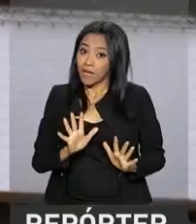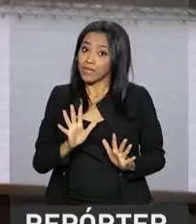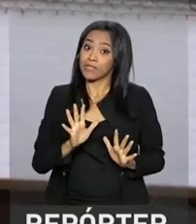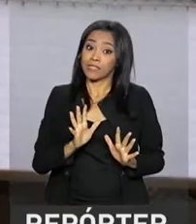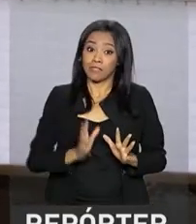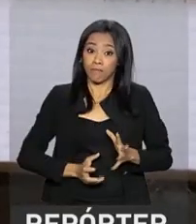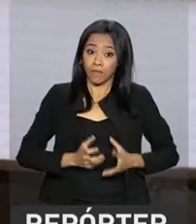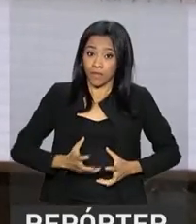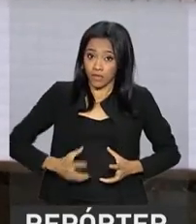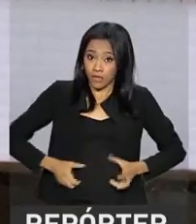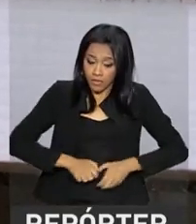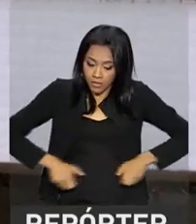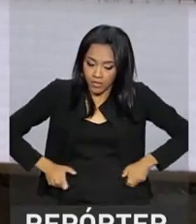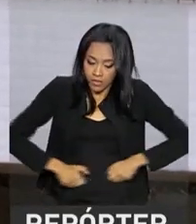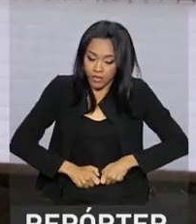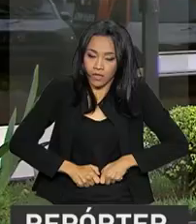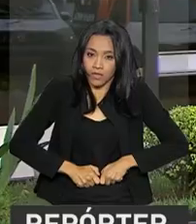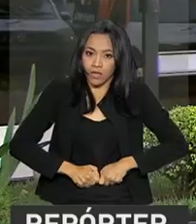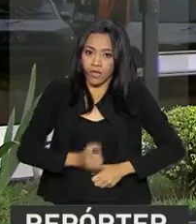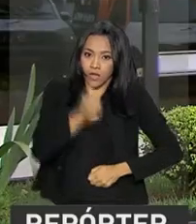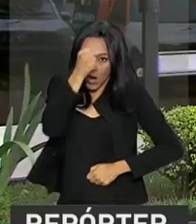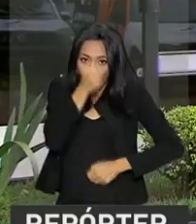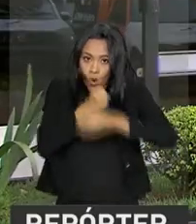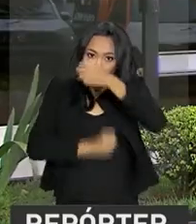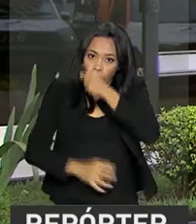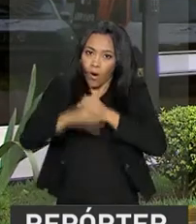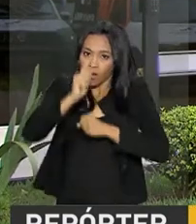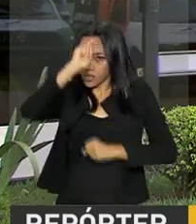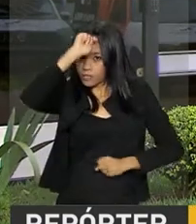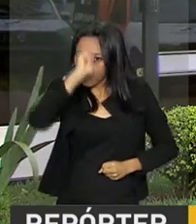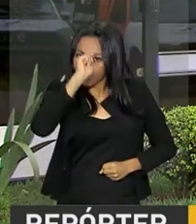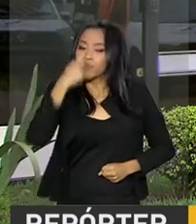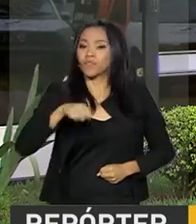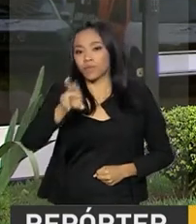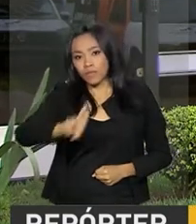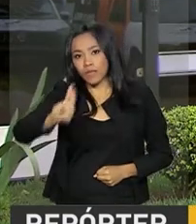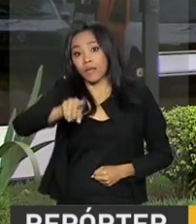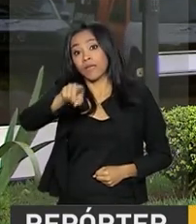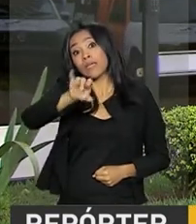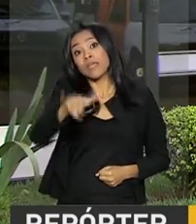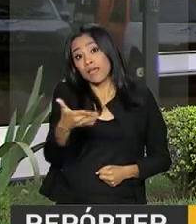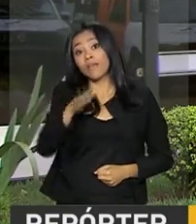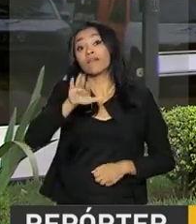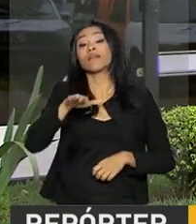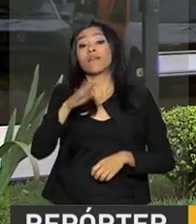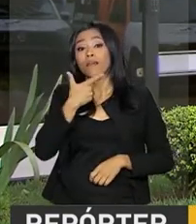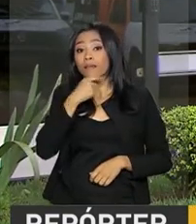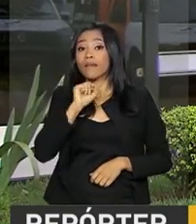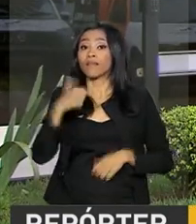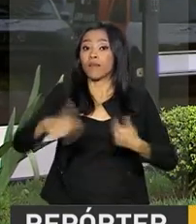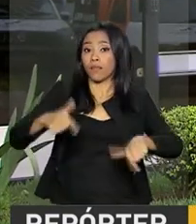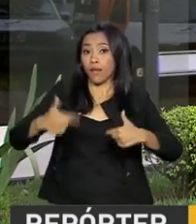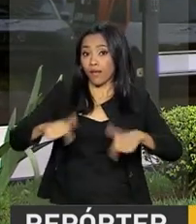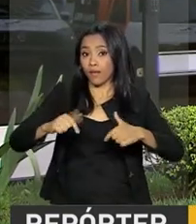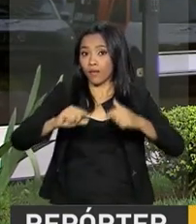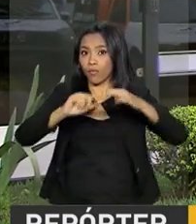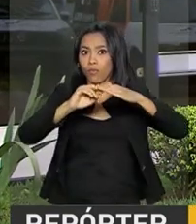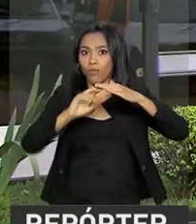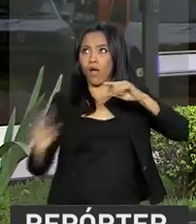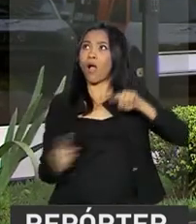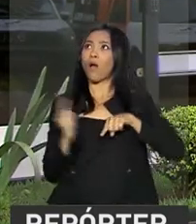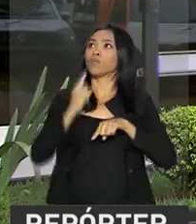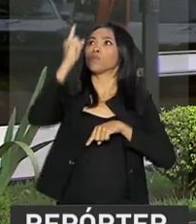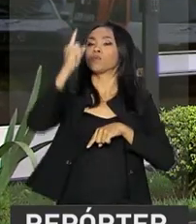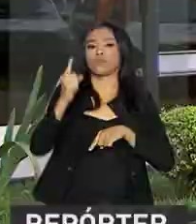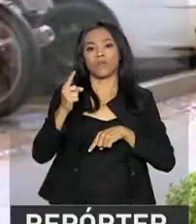equipamentos precisam ser confiáveis. Se um alpinista, um jauzeiro que trabalha em altura, tiver seu equipamento correto,